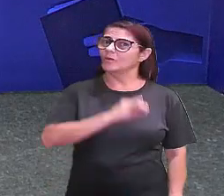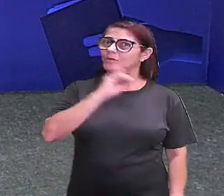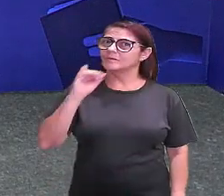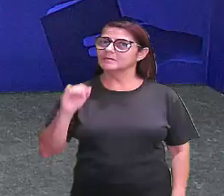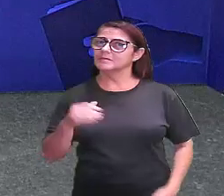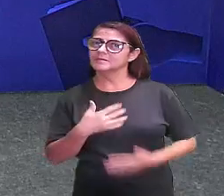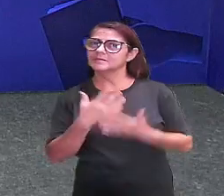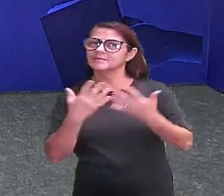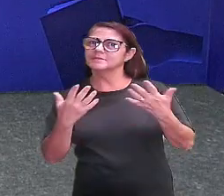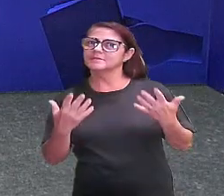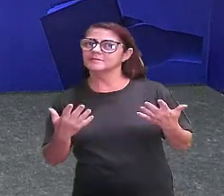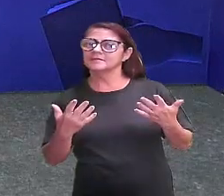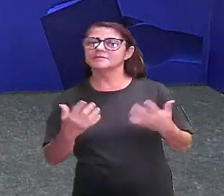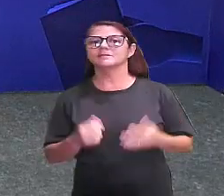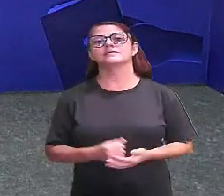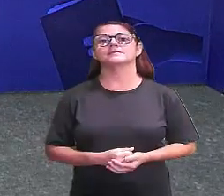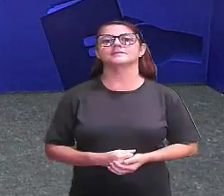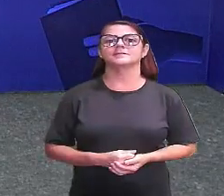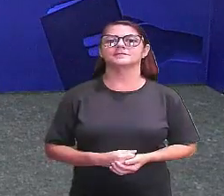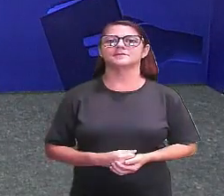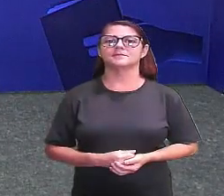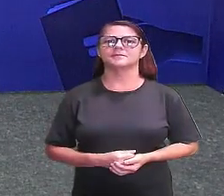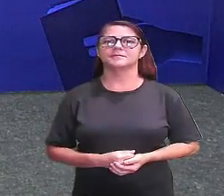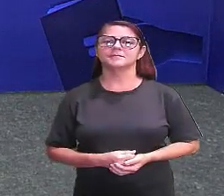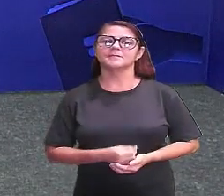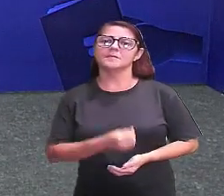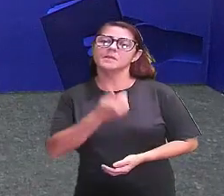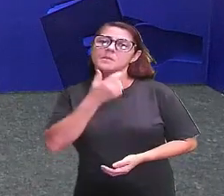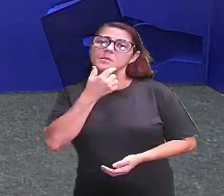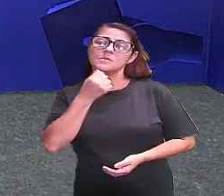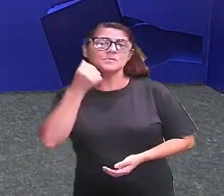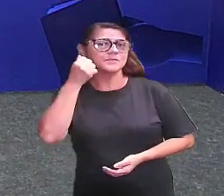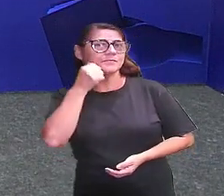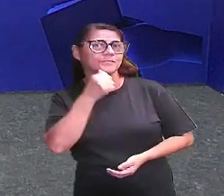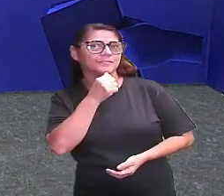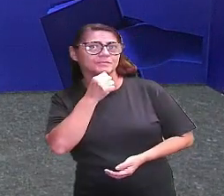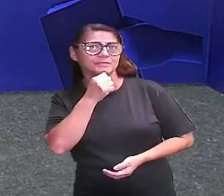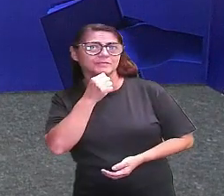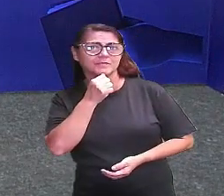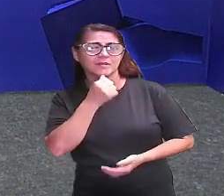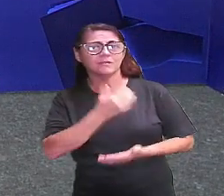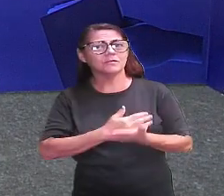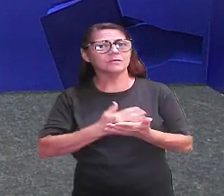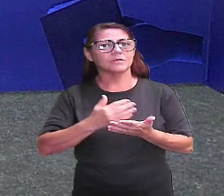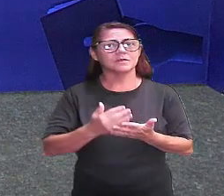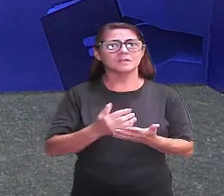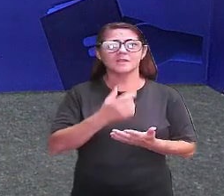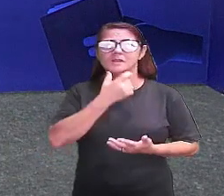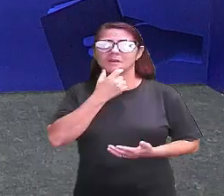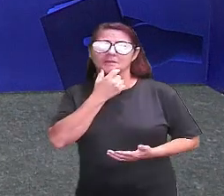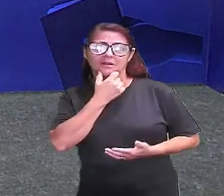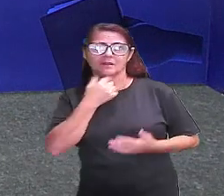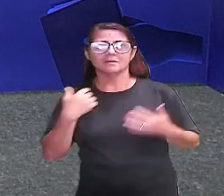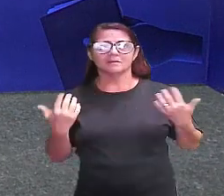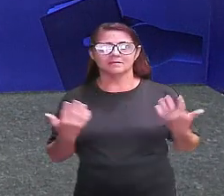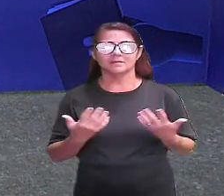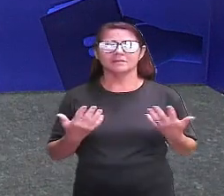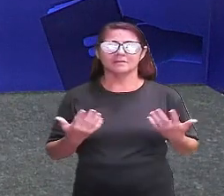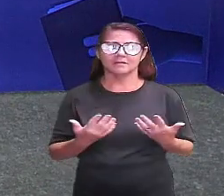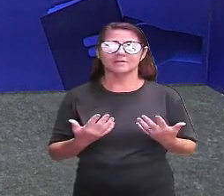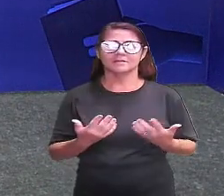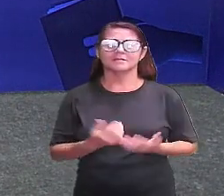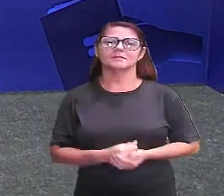Hello boys, hello girls. Olá meninos, olá meninas. Vamos iniciar a English Class de hoje?